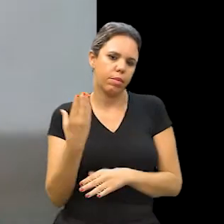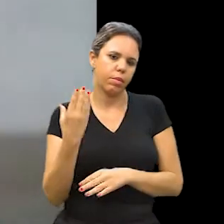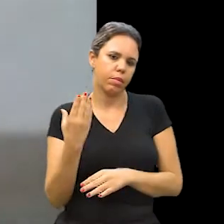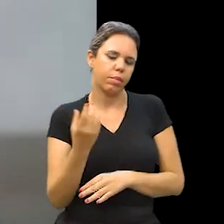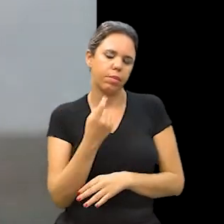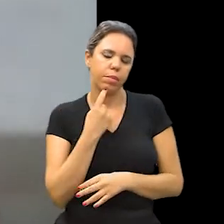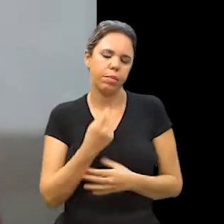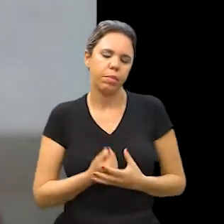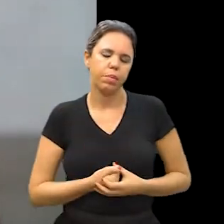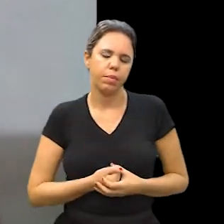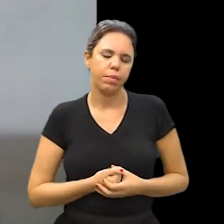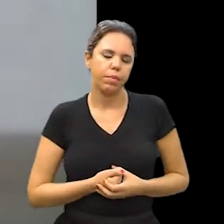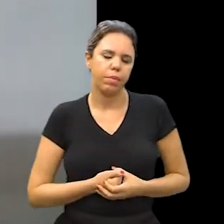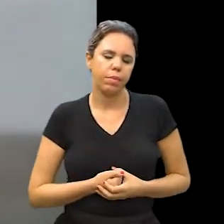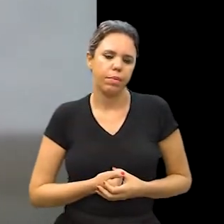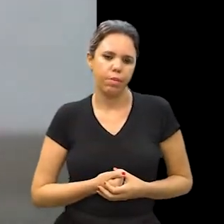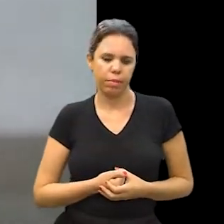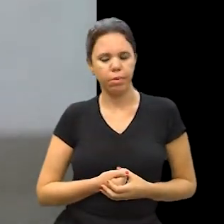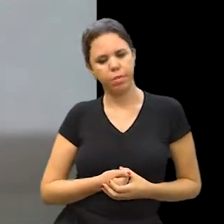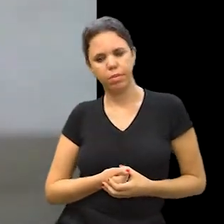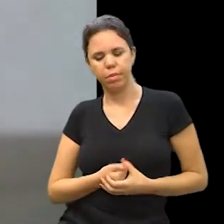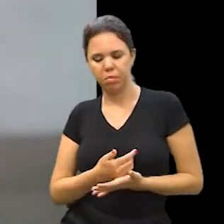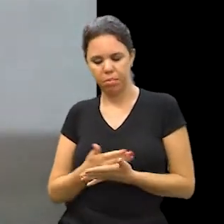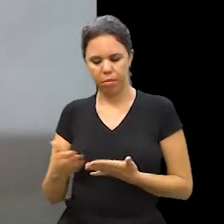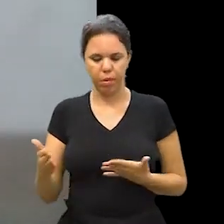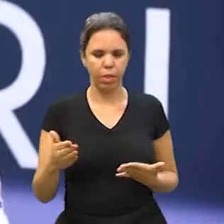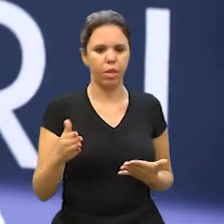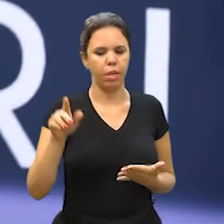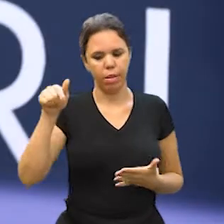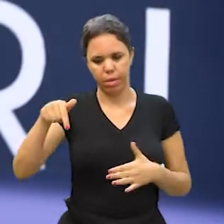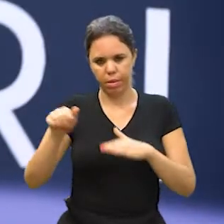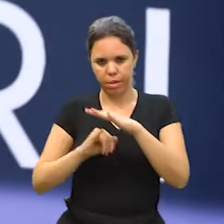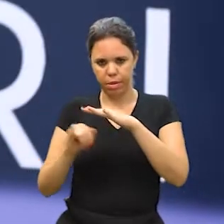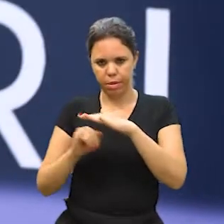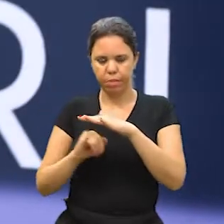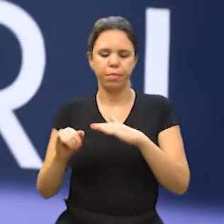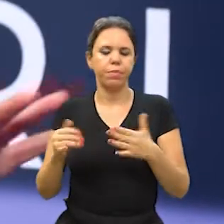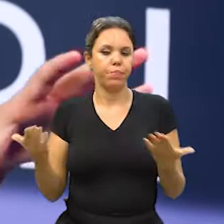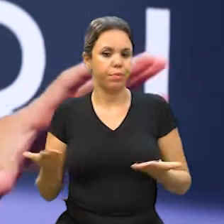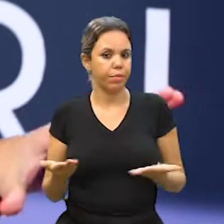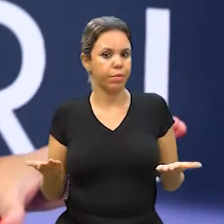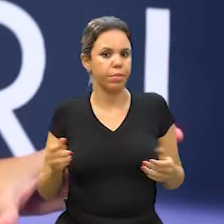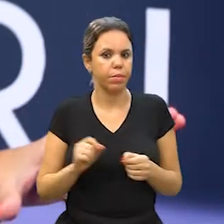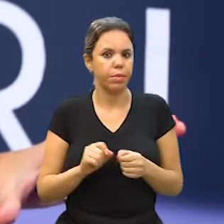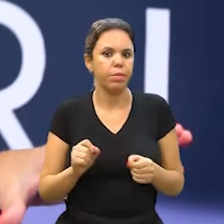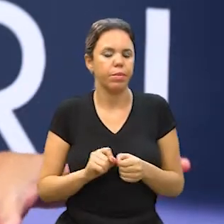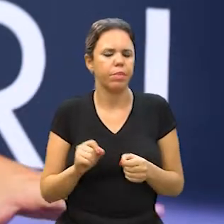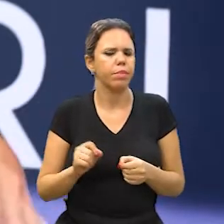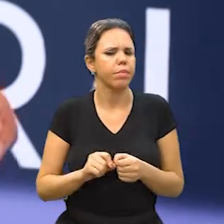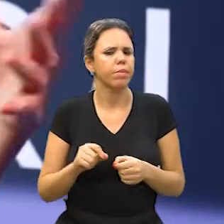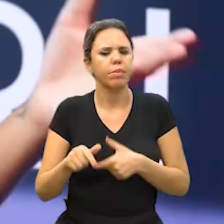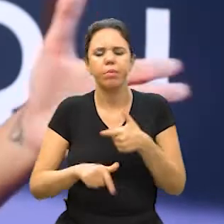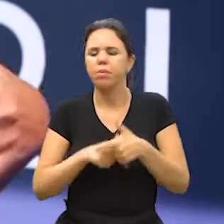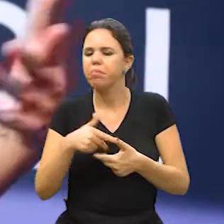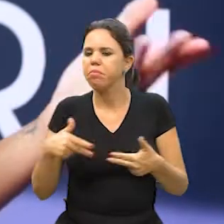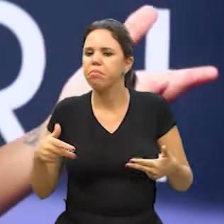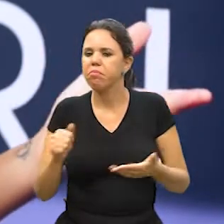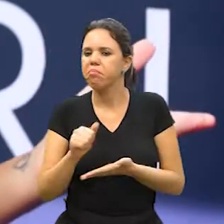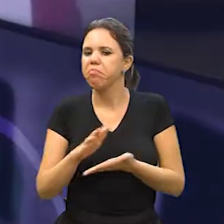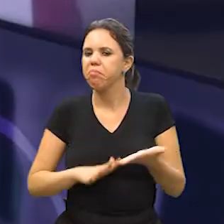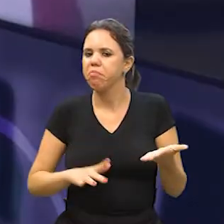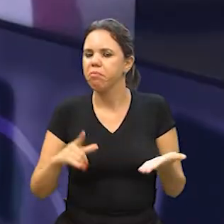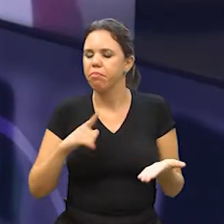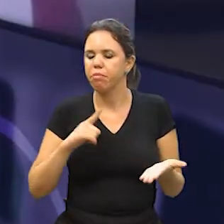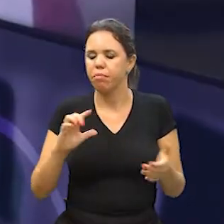região de Campinas. É assim que começou a Provisão. E hoje, o que é que vocês fazem de atividade? E até tem